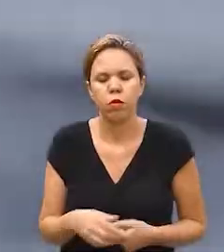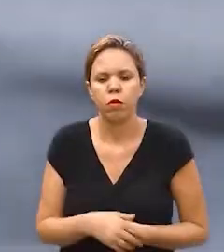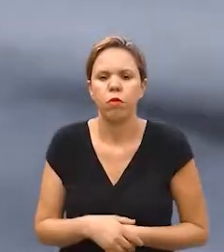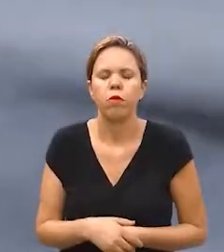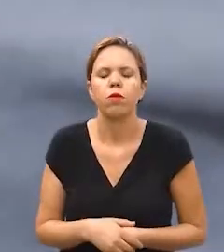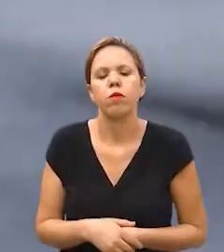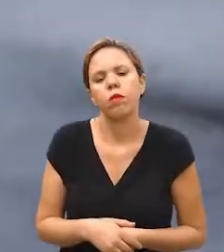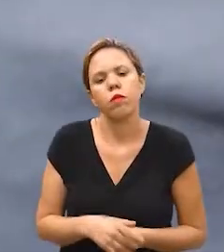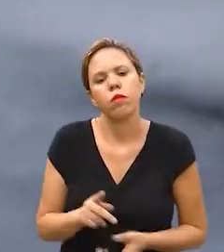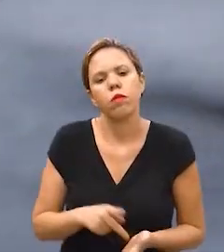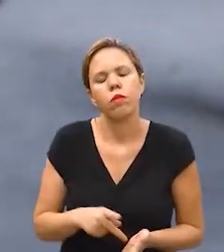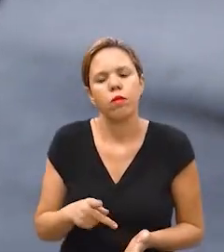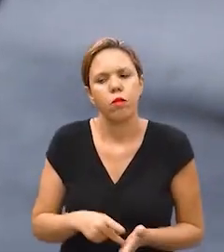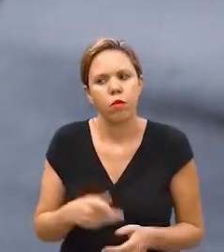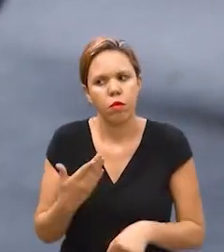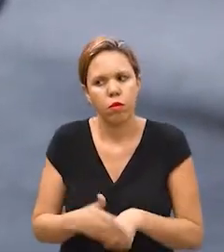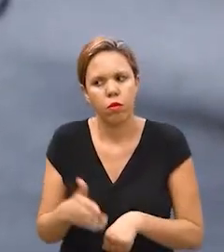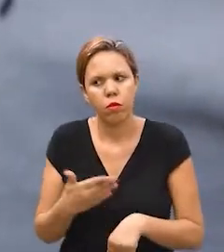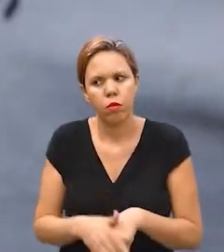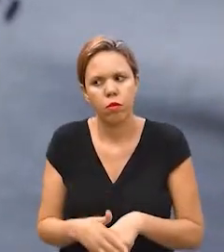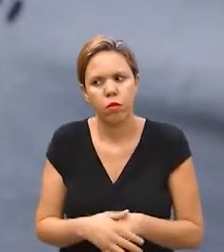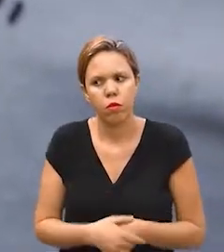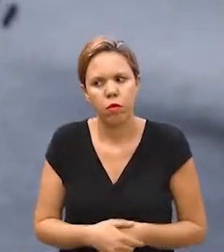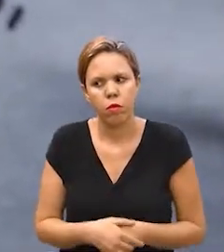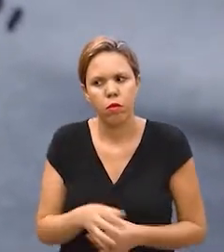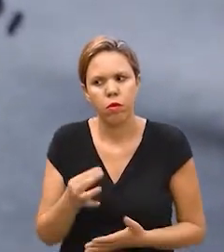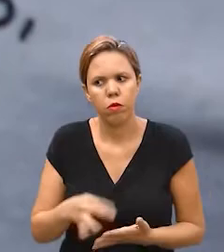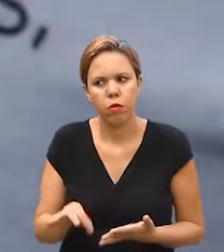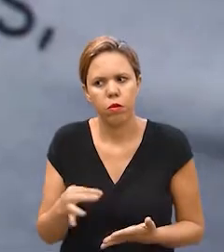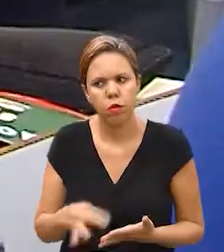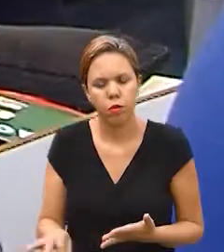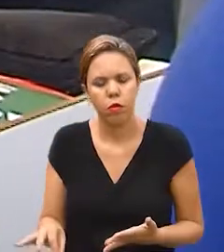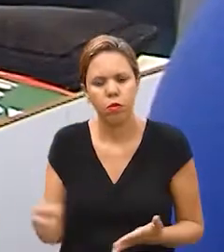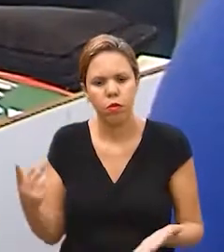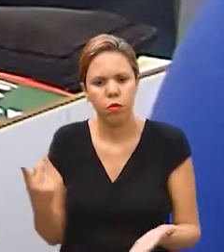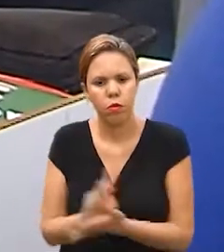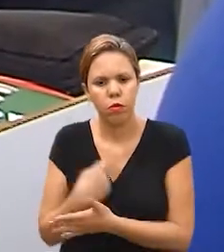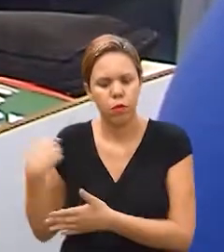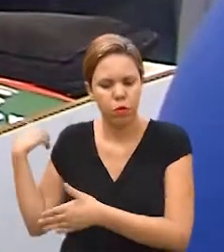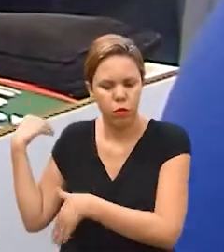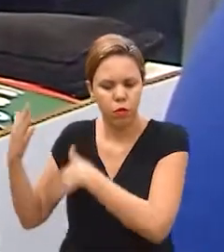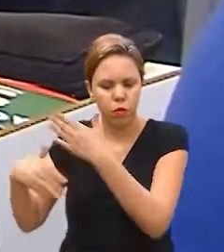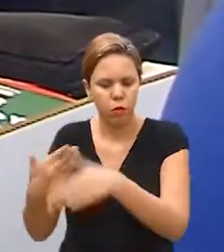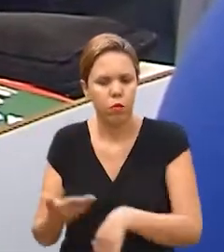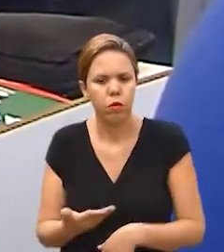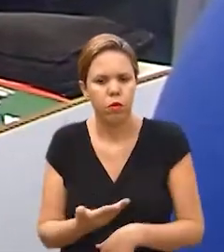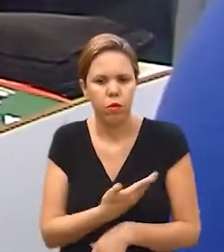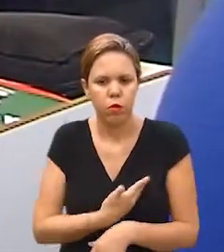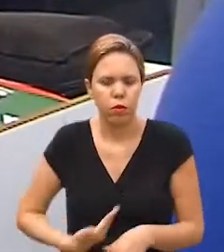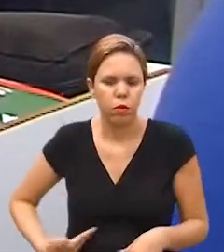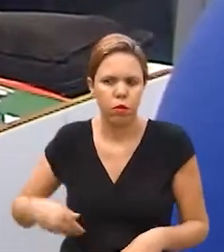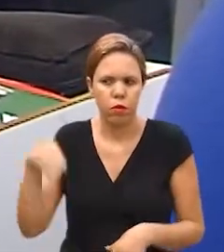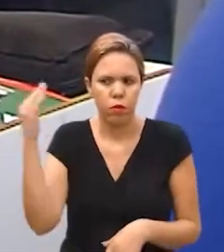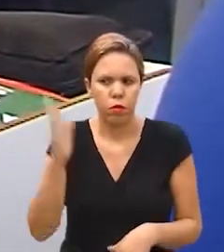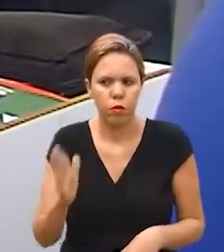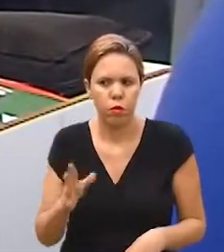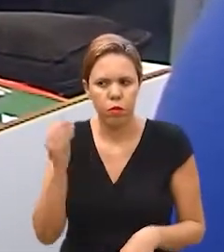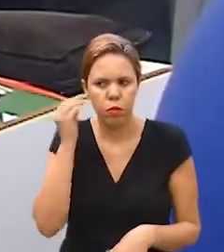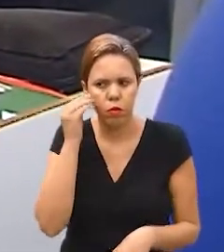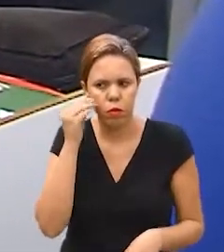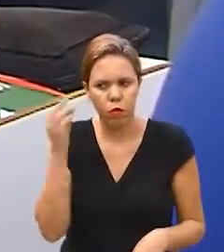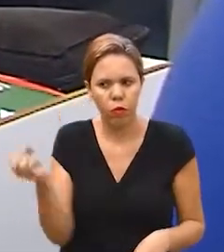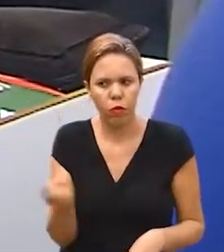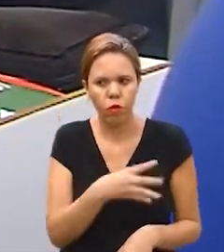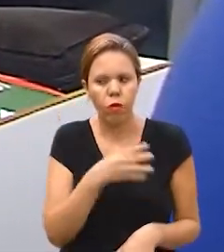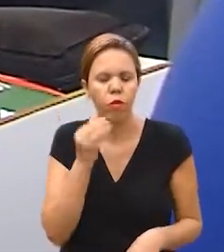verdade, na prática, corrigindo um erro histórico promovido pelo Estado brasileiro, tentando dar uma nova oportunidade para